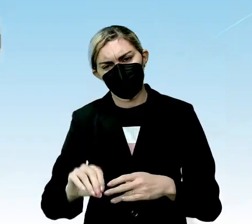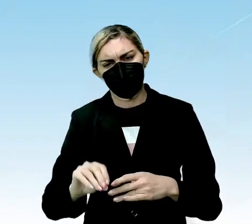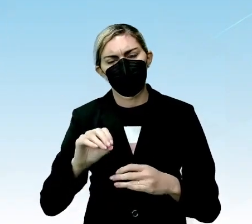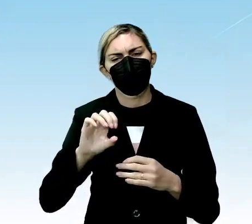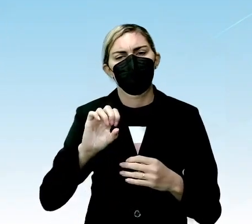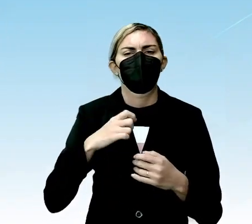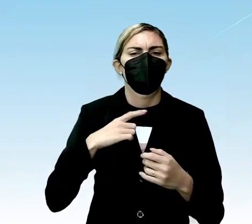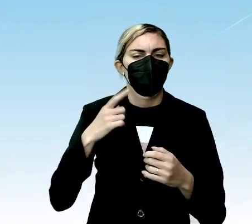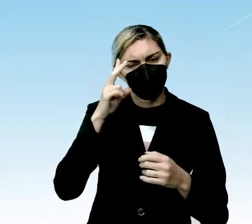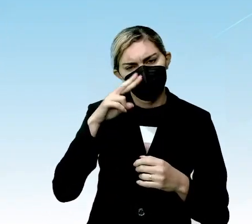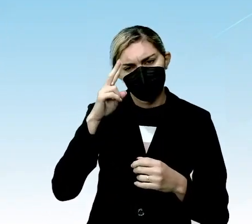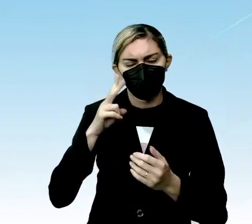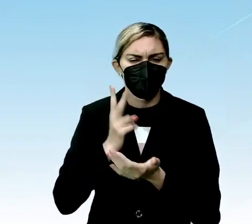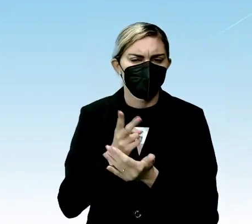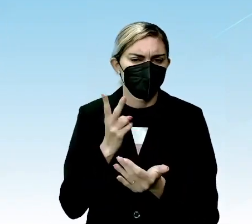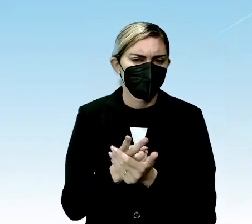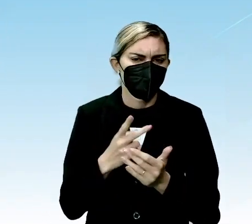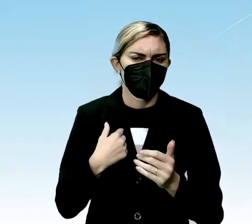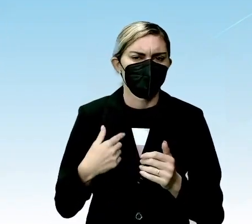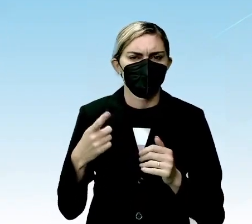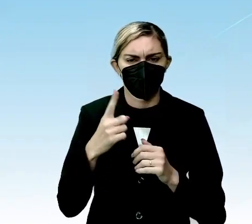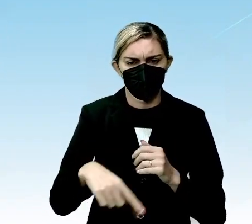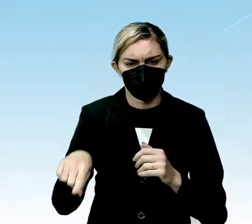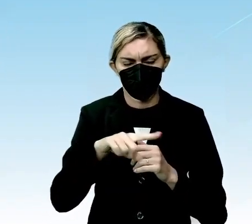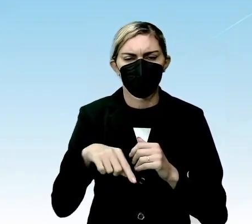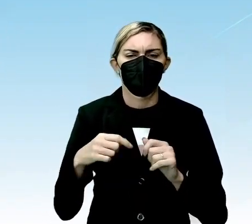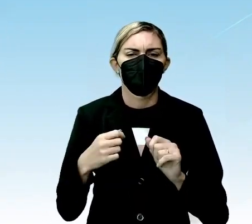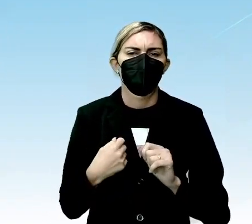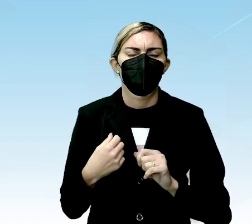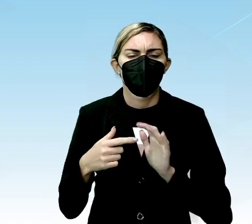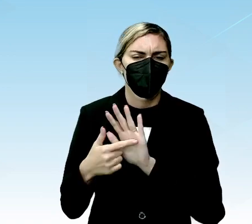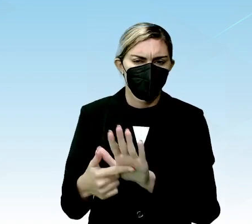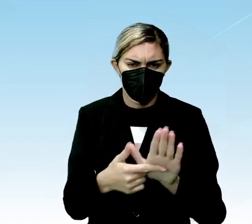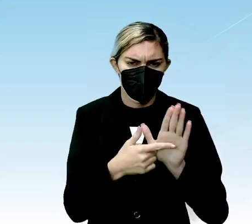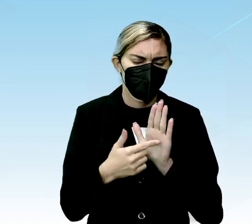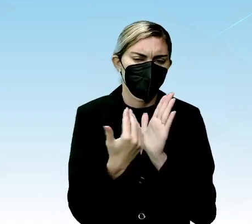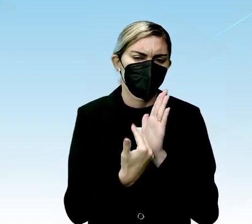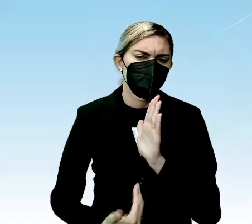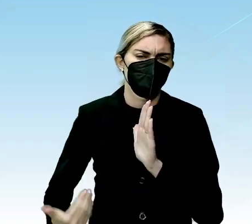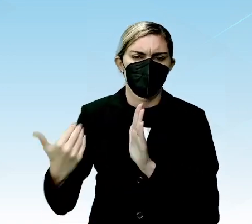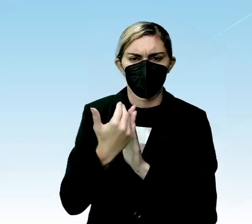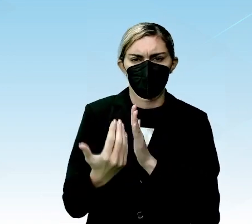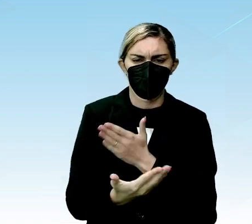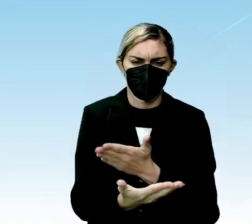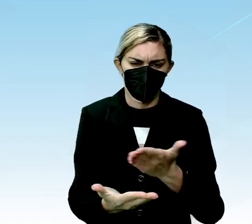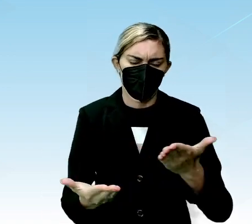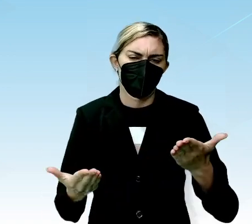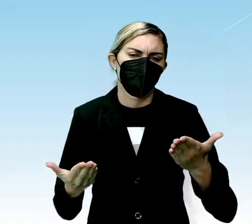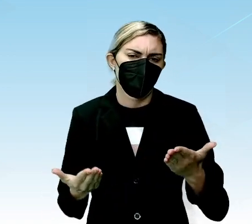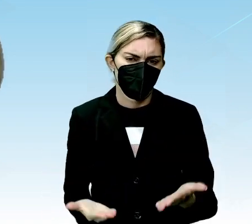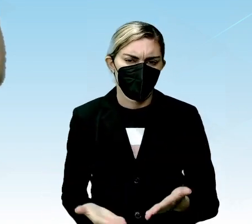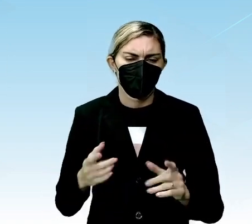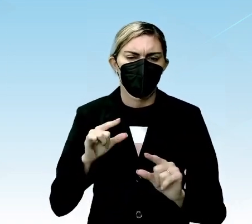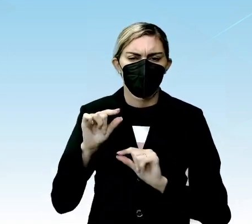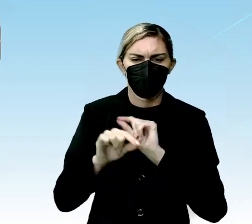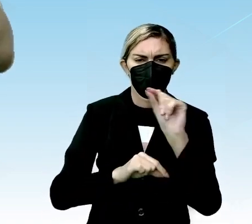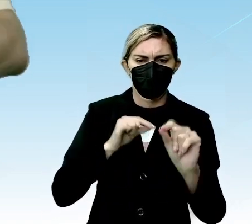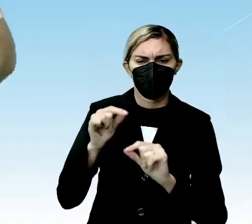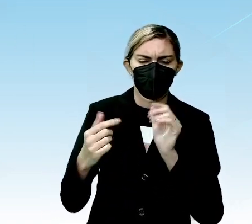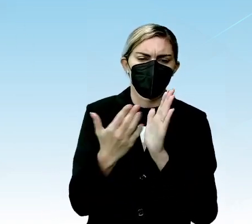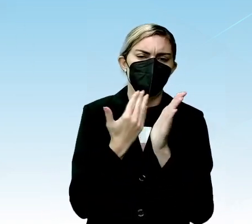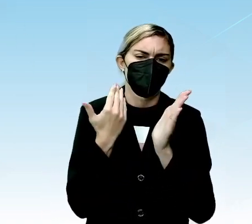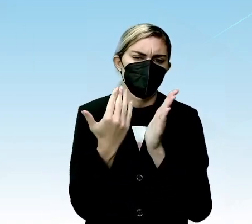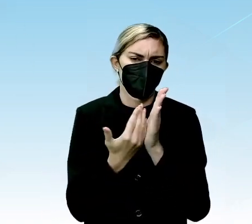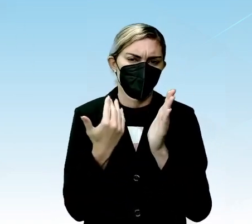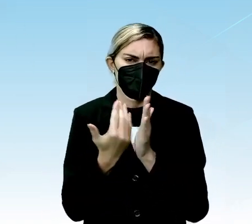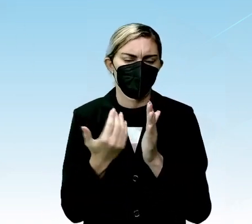Espírita. Lembrando sempre que esta série busca o quê? Mostrar um pouco mais a você, estudante, o quê? Sobre os livros